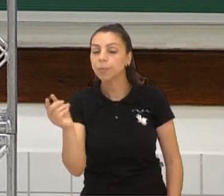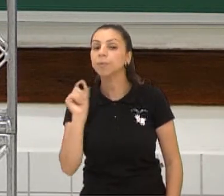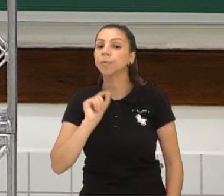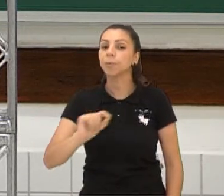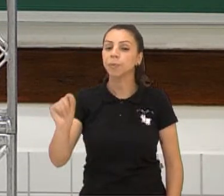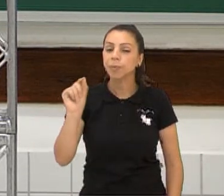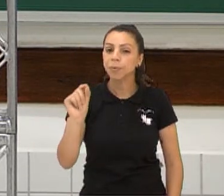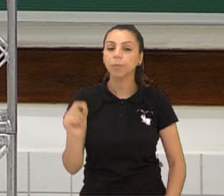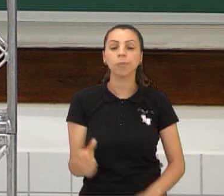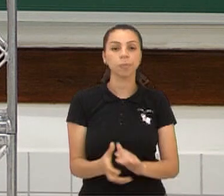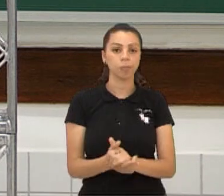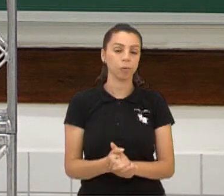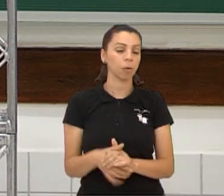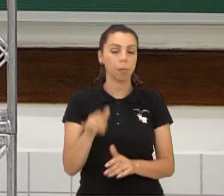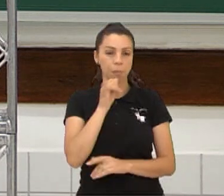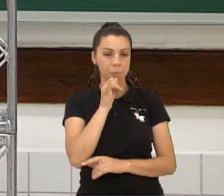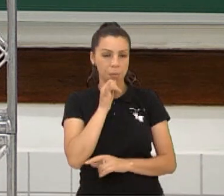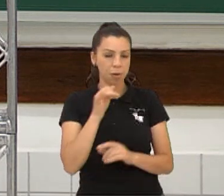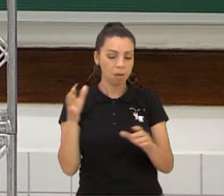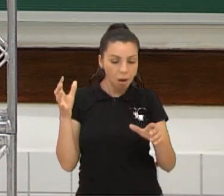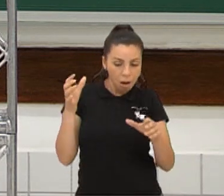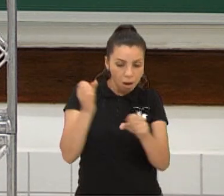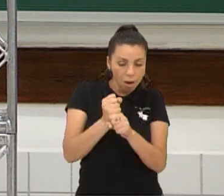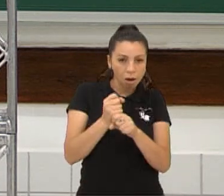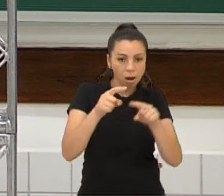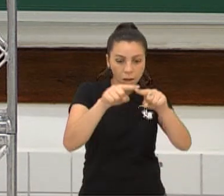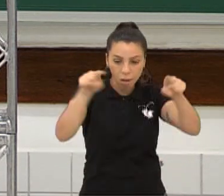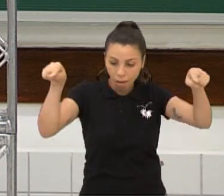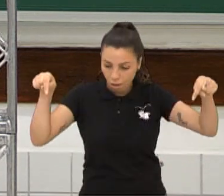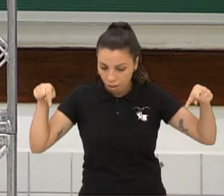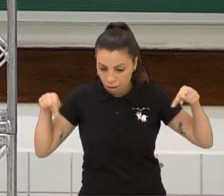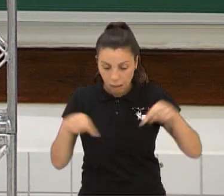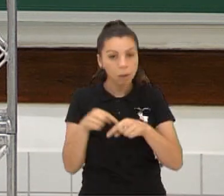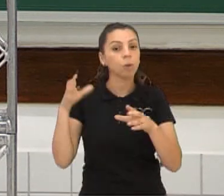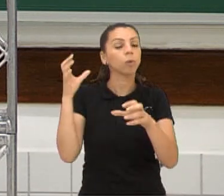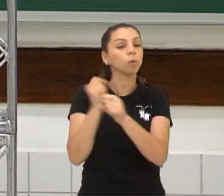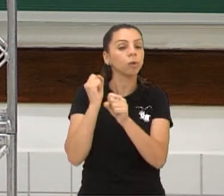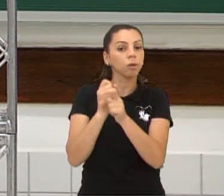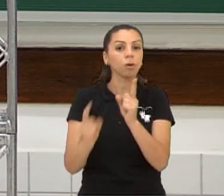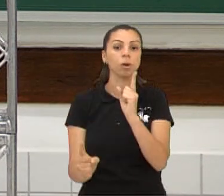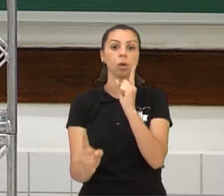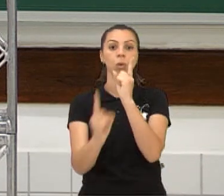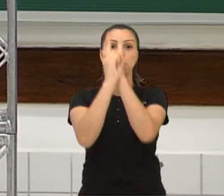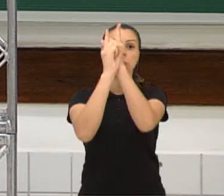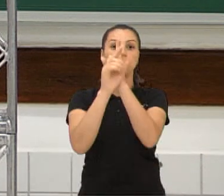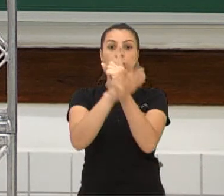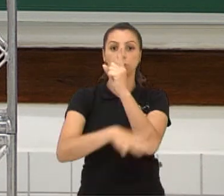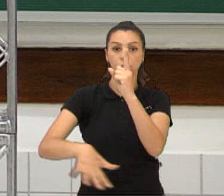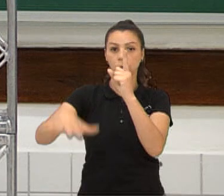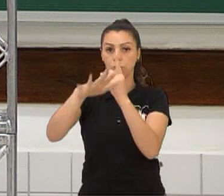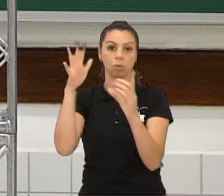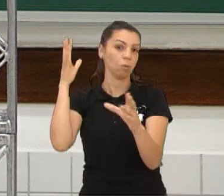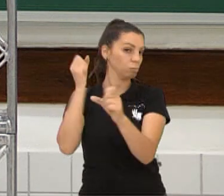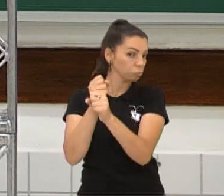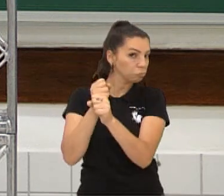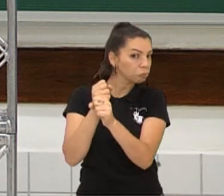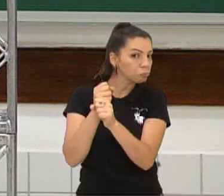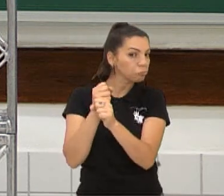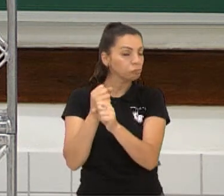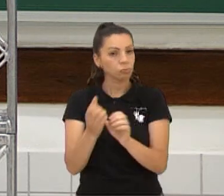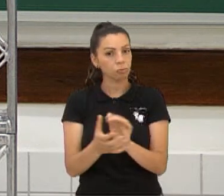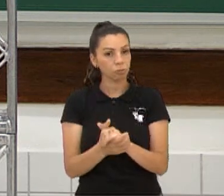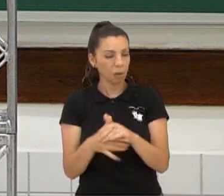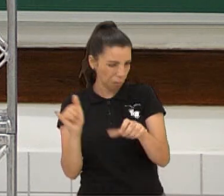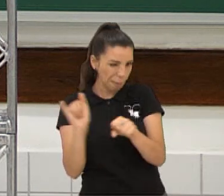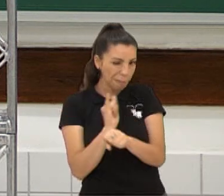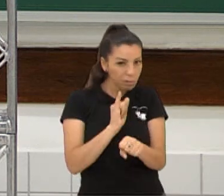Será que se eu somar todas as áreas calculadas, eu vou chegar na área total? Será que é uma